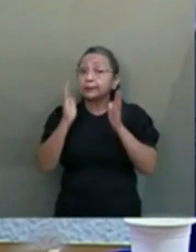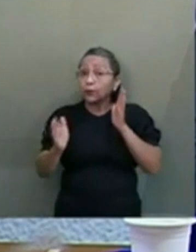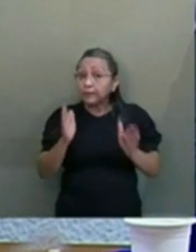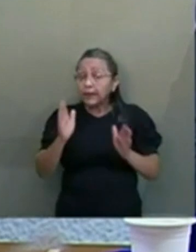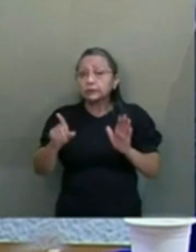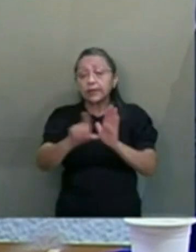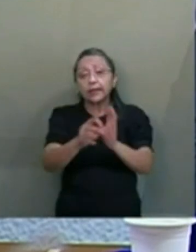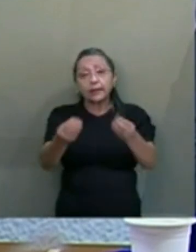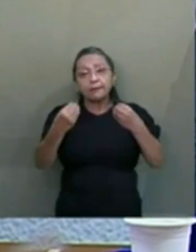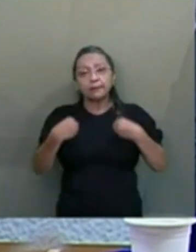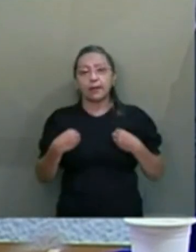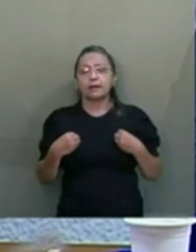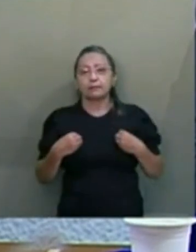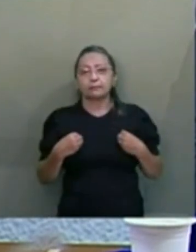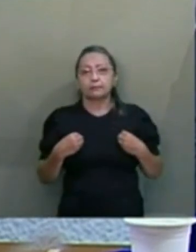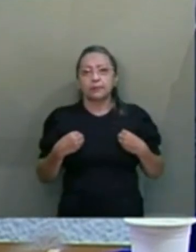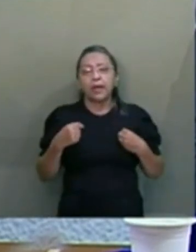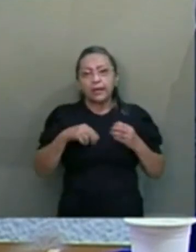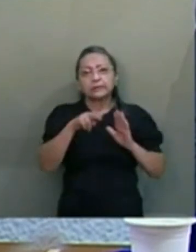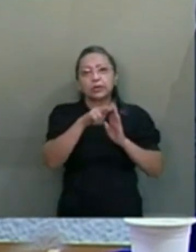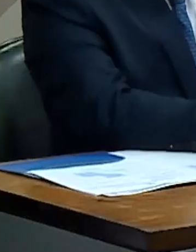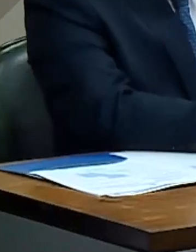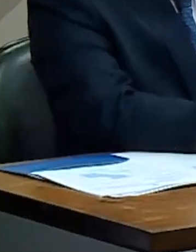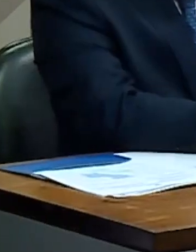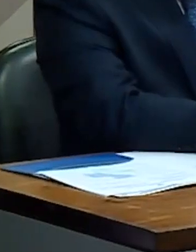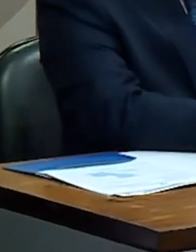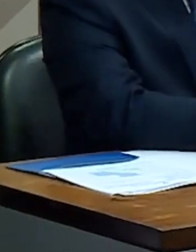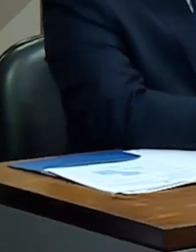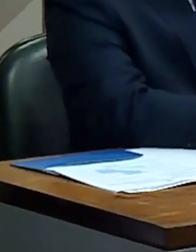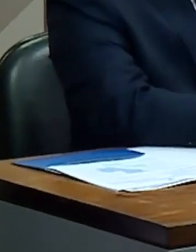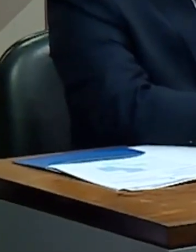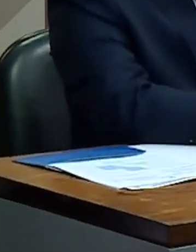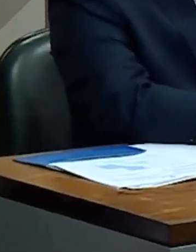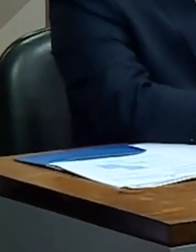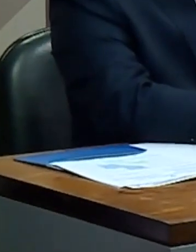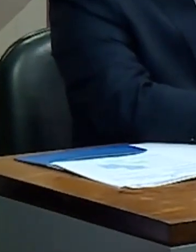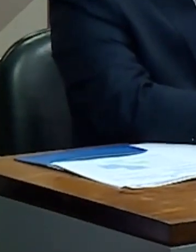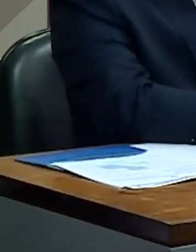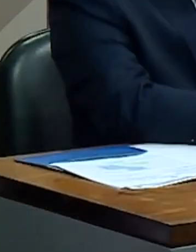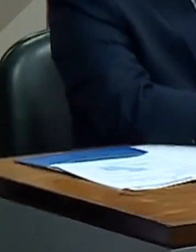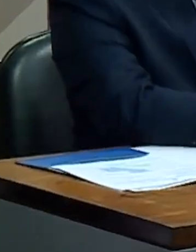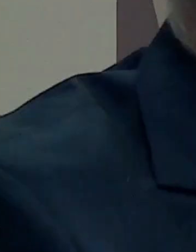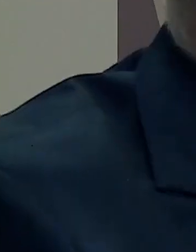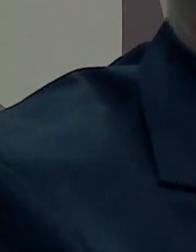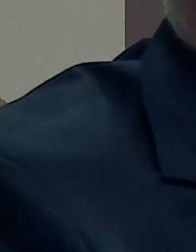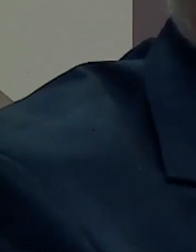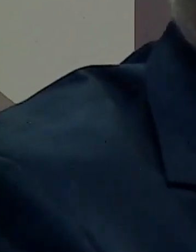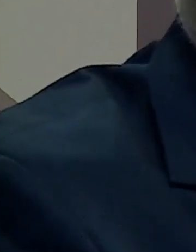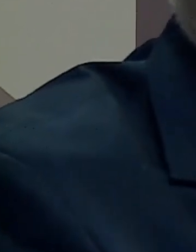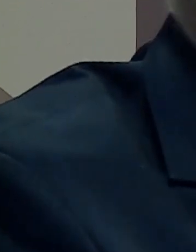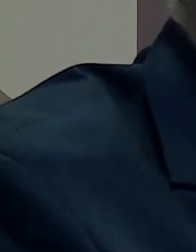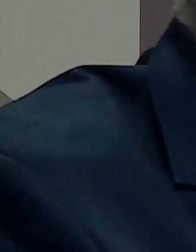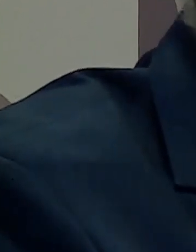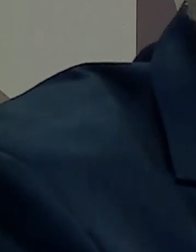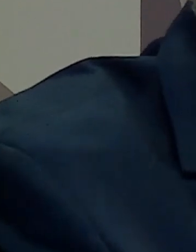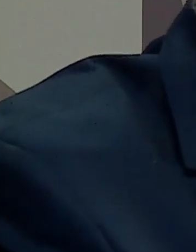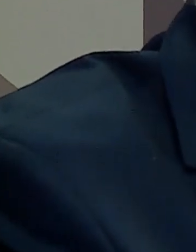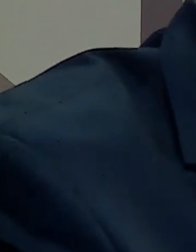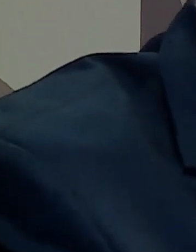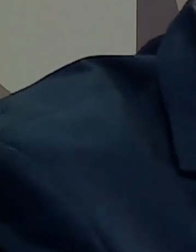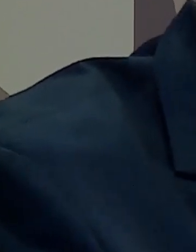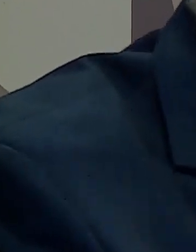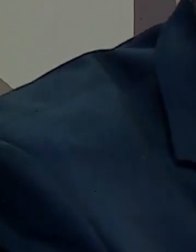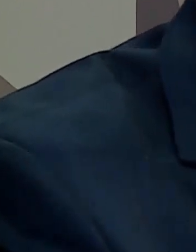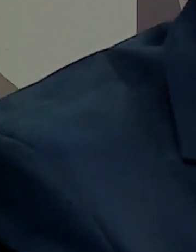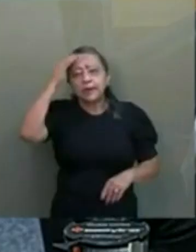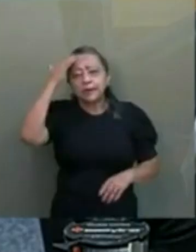que a lei me confere essa nota técnica. O ministro da Saúde também foi cobrado a defender a vacinação